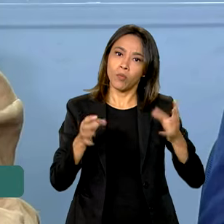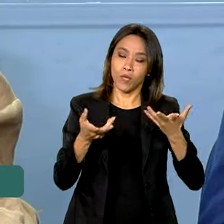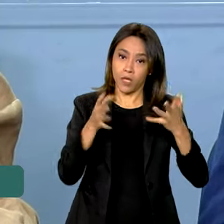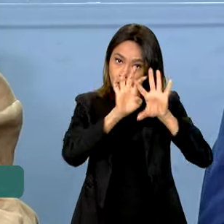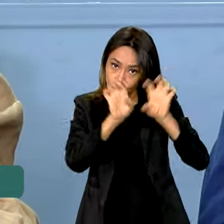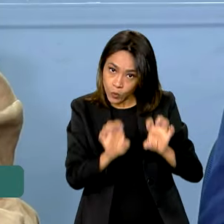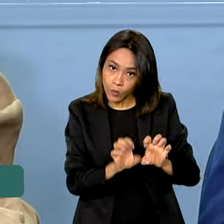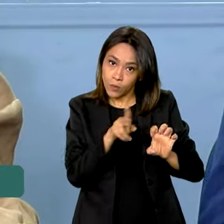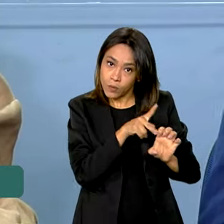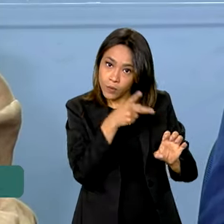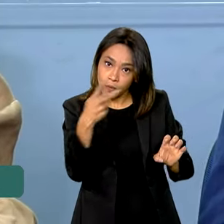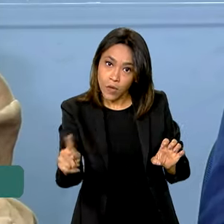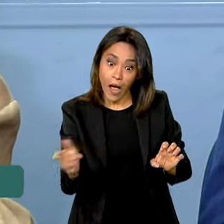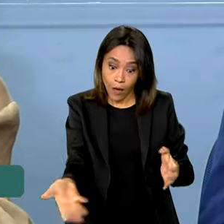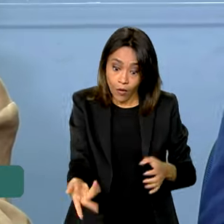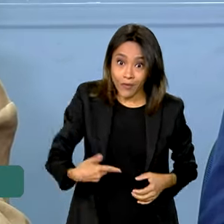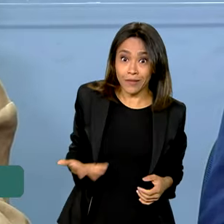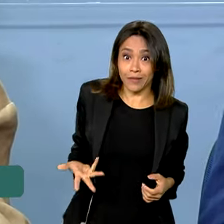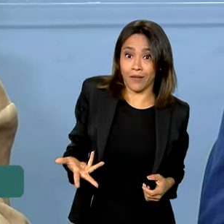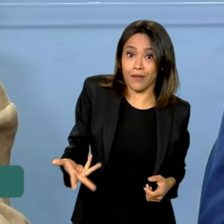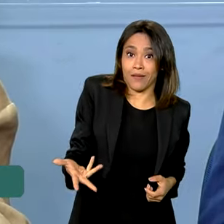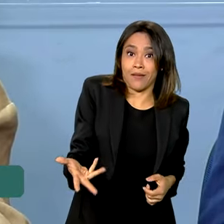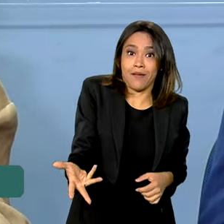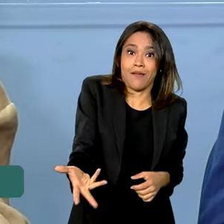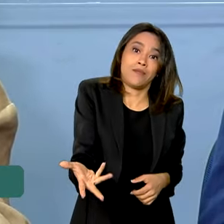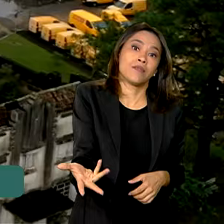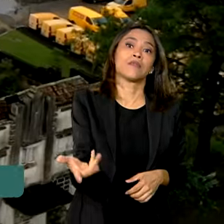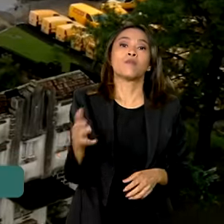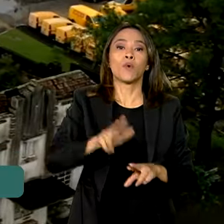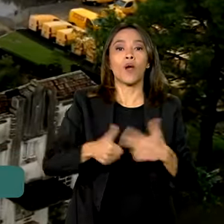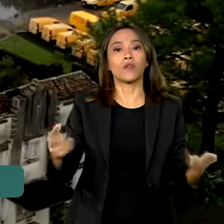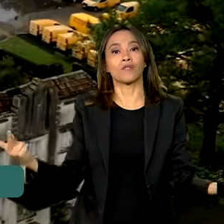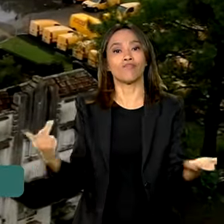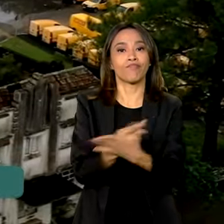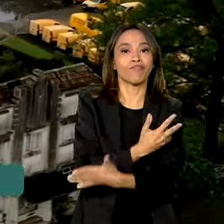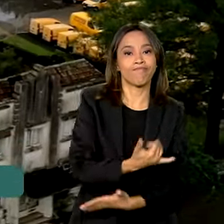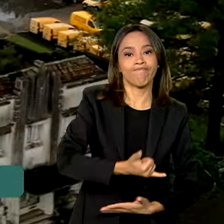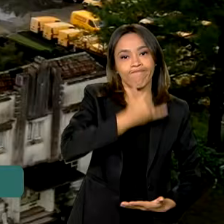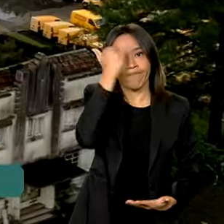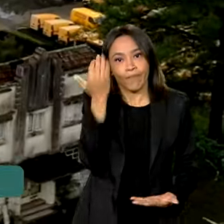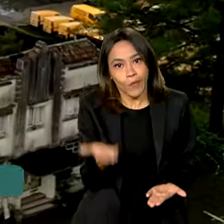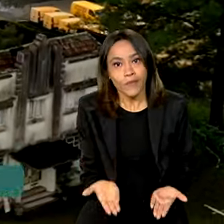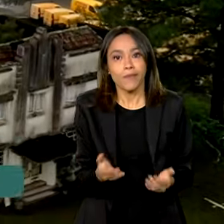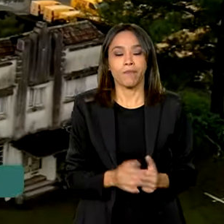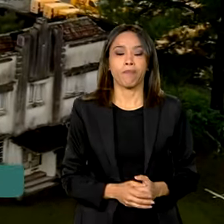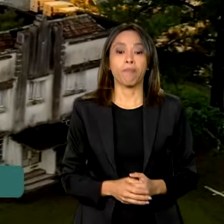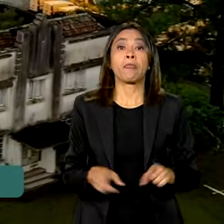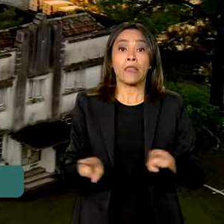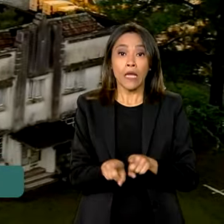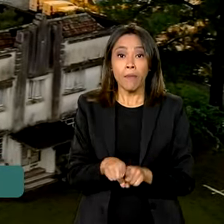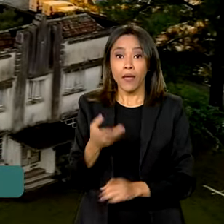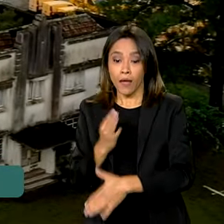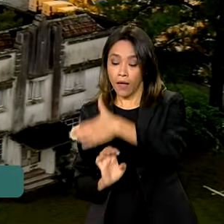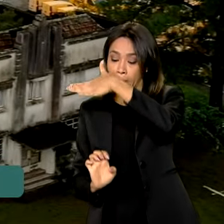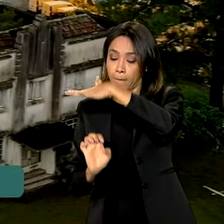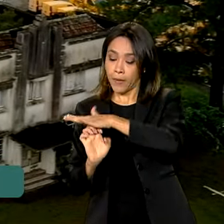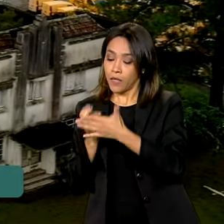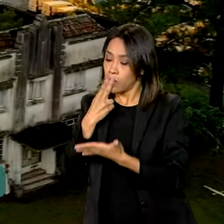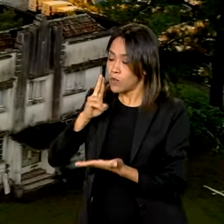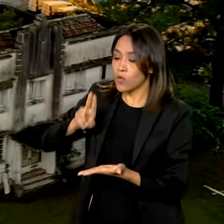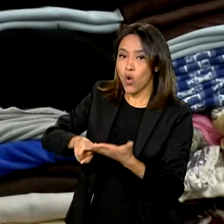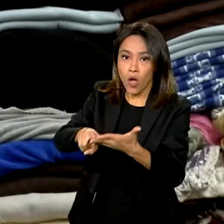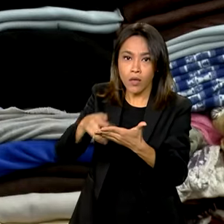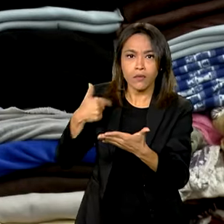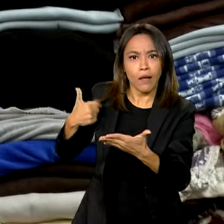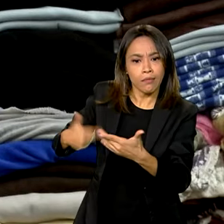mas que foram aceleradas e aperfeiçoadas nesse processo. Os Correios também estão trabalhando desde o primeiro